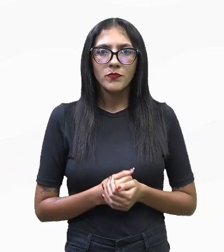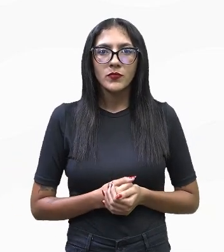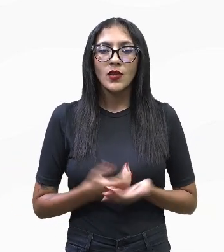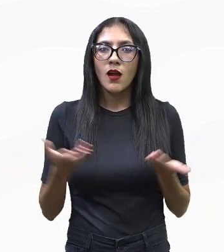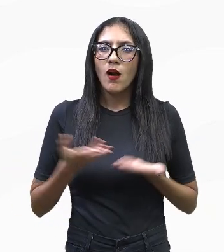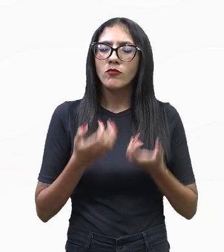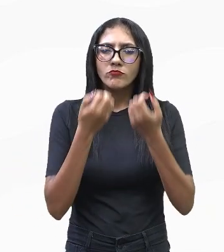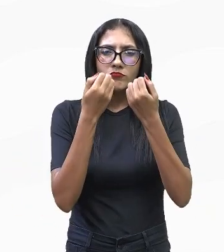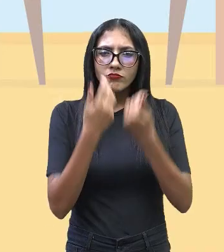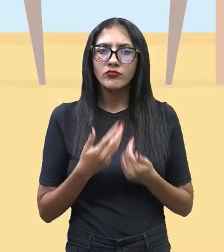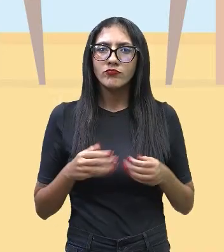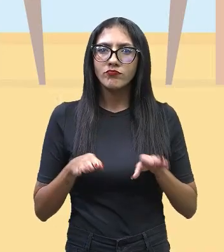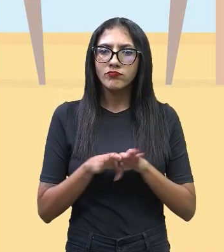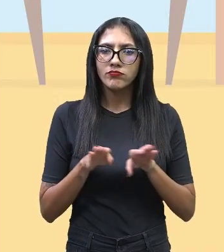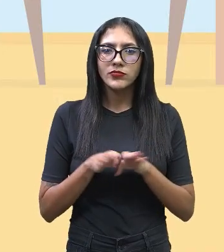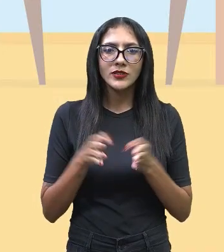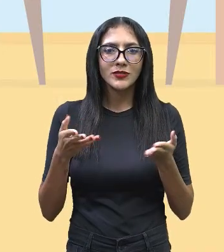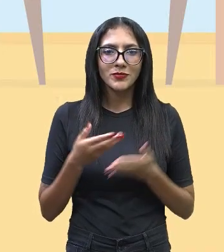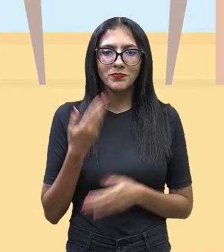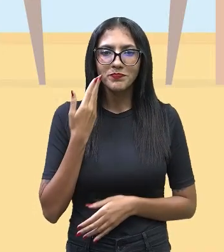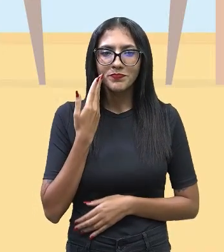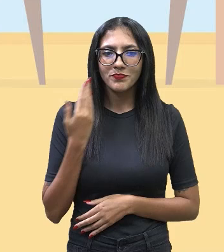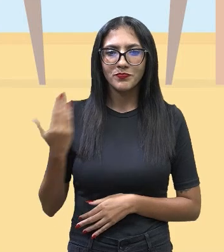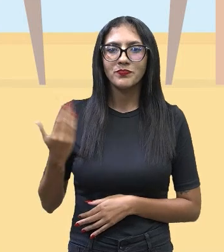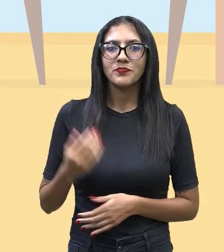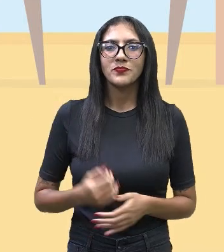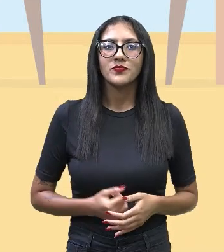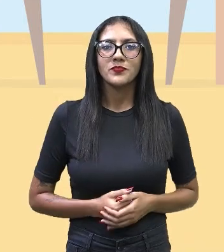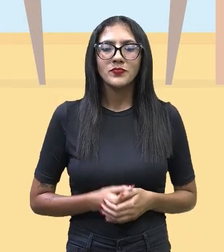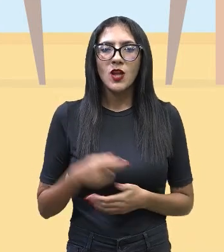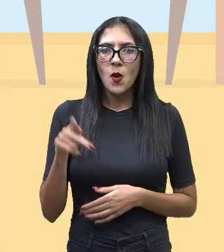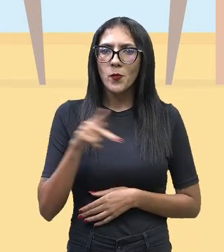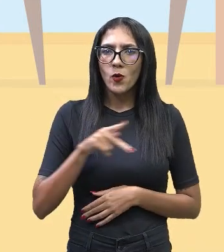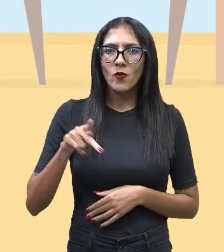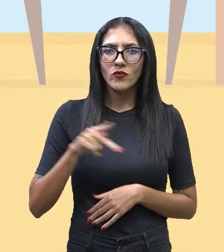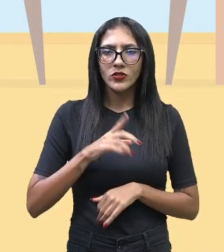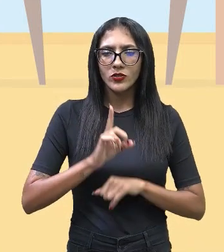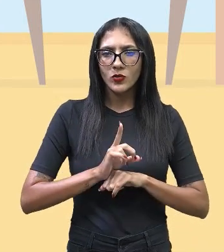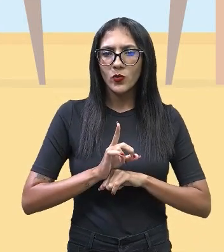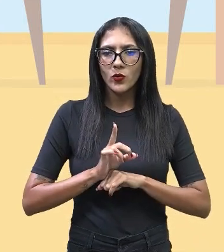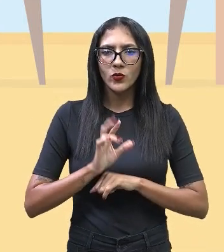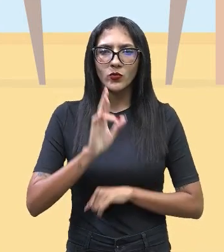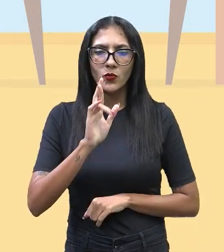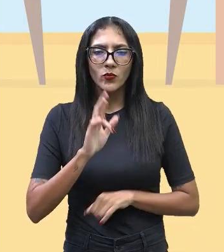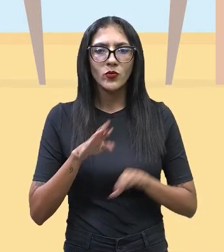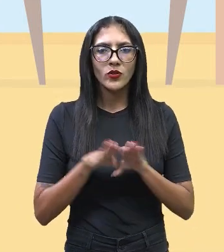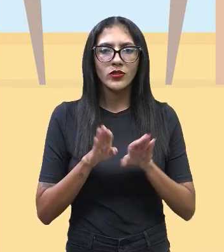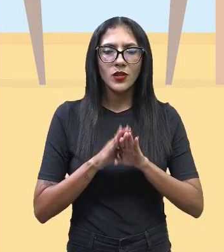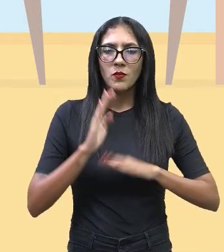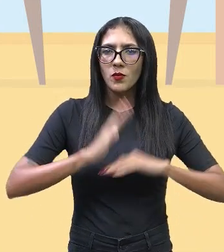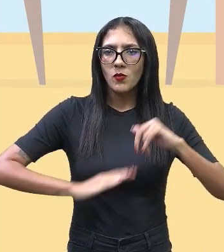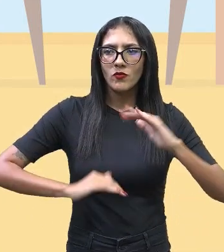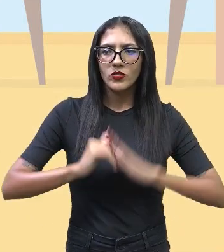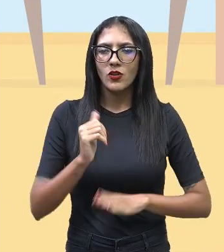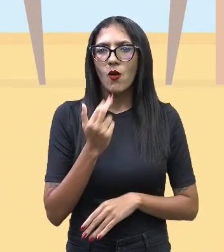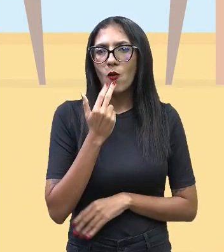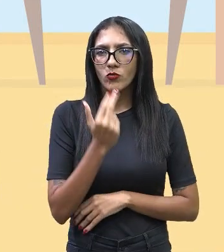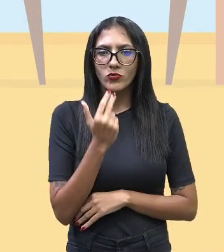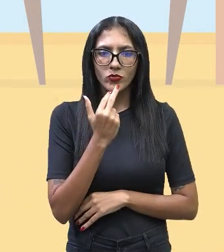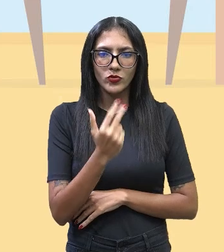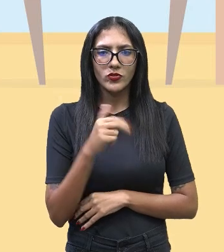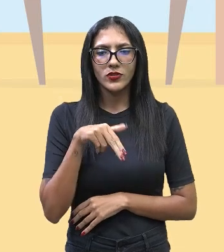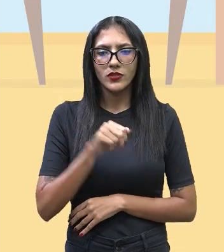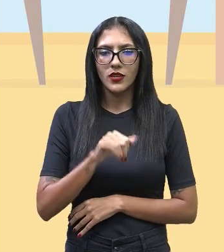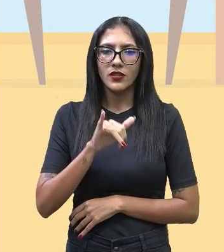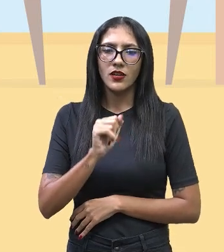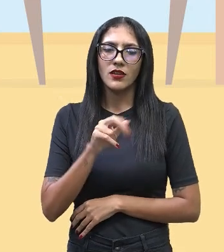porque estão aqui comigo, né, a professora, a doutora, né, a nutricionista, né,